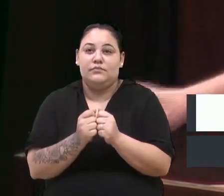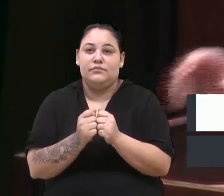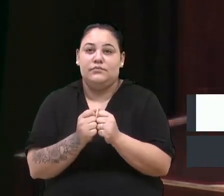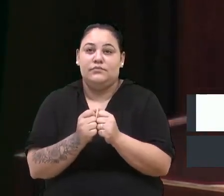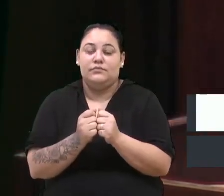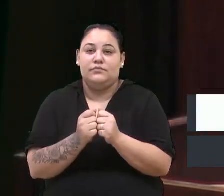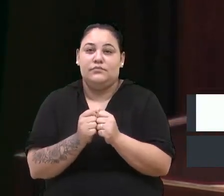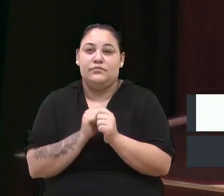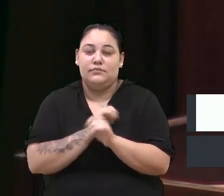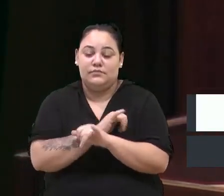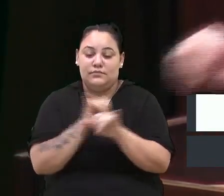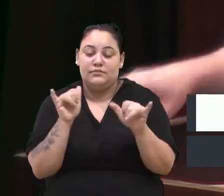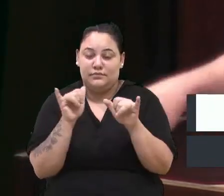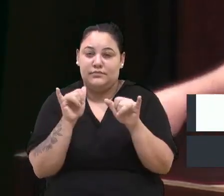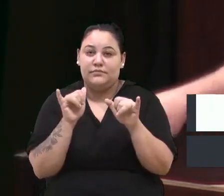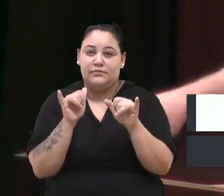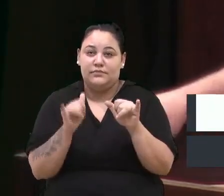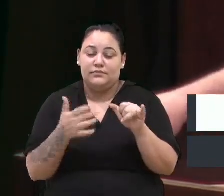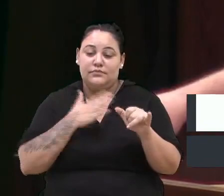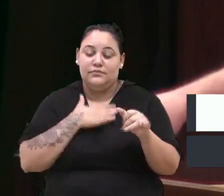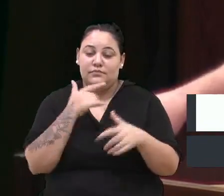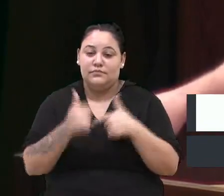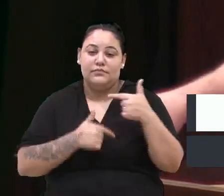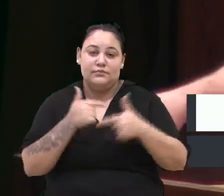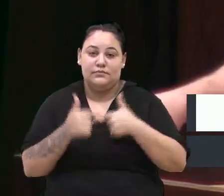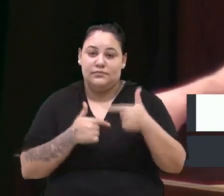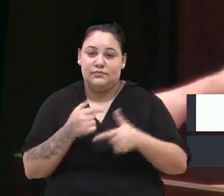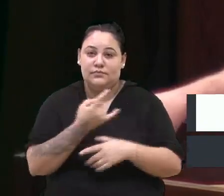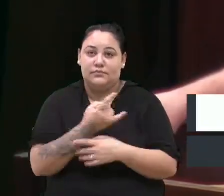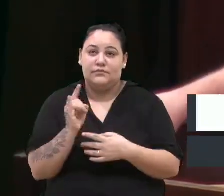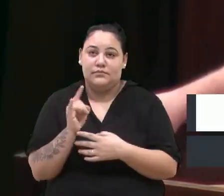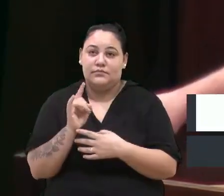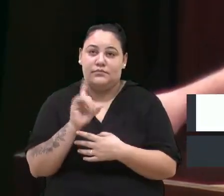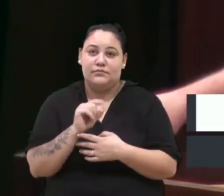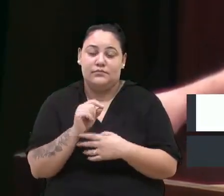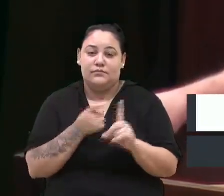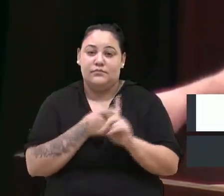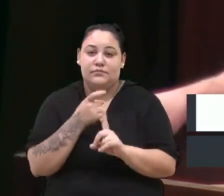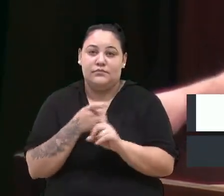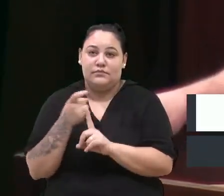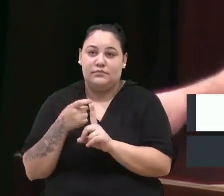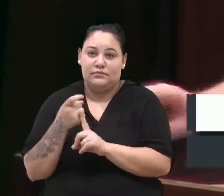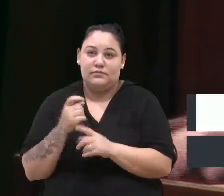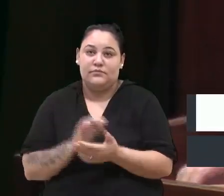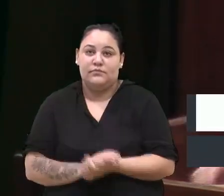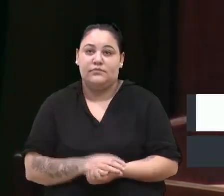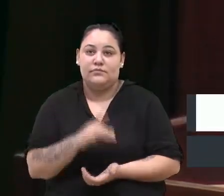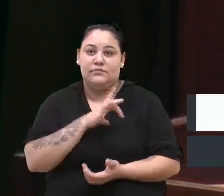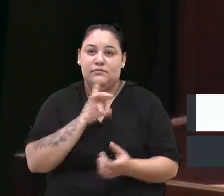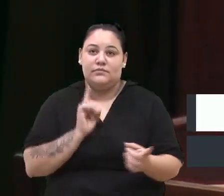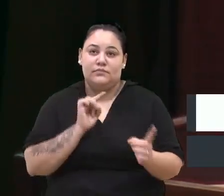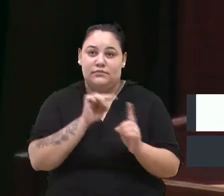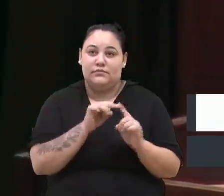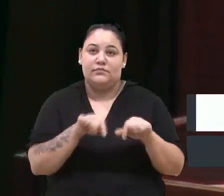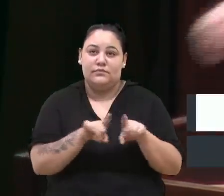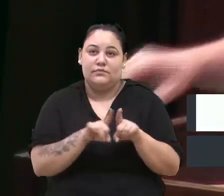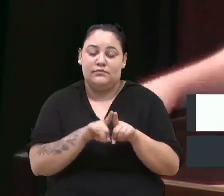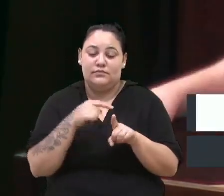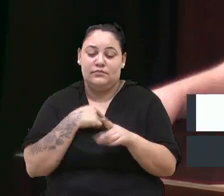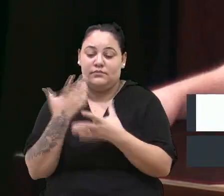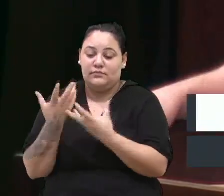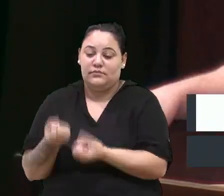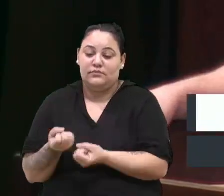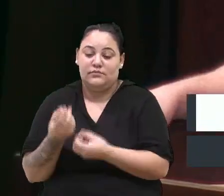contas deste vereador nos últimos 10 meses, tendo em vista que assumi